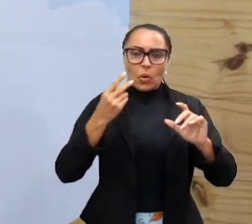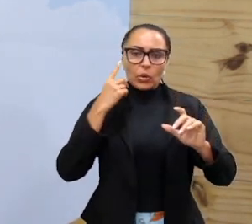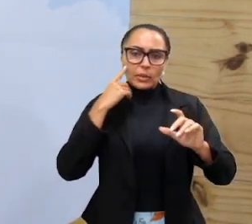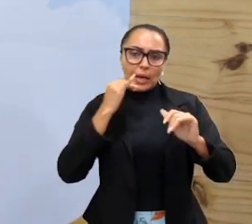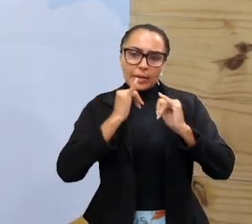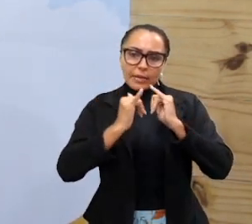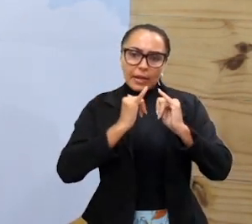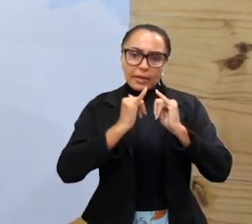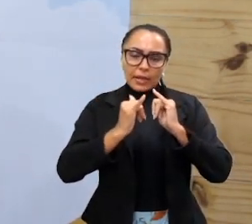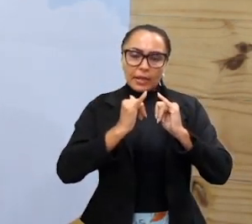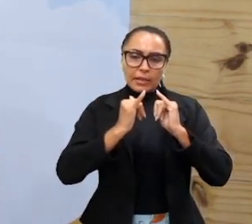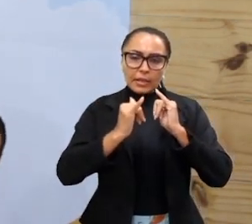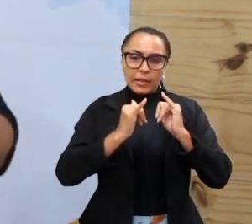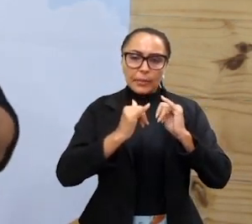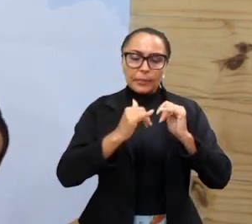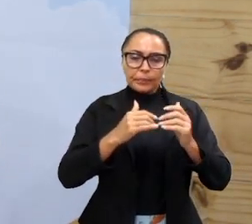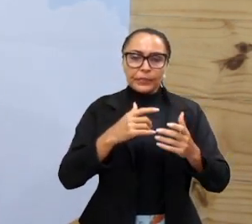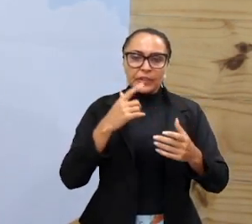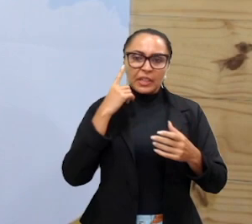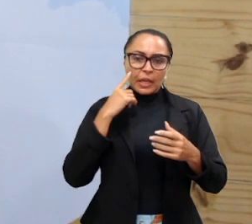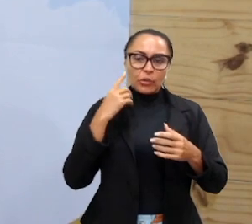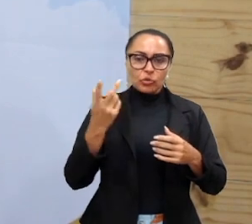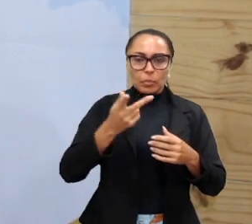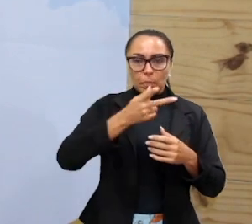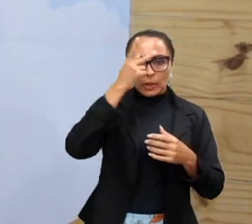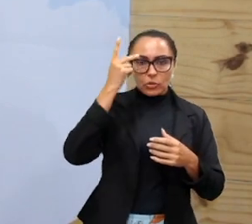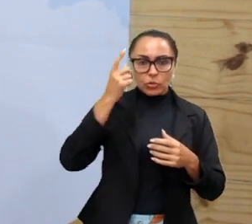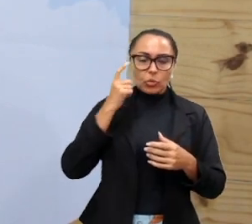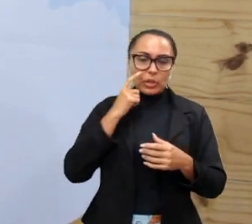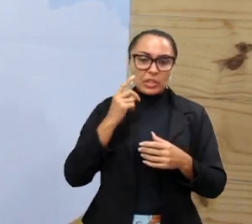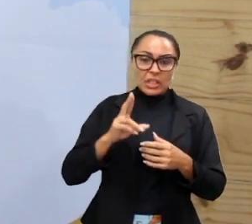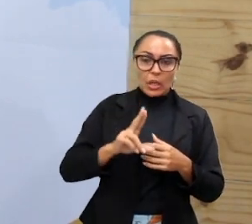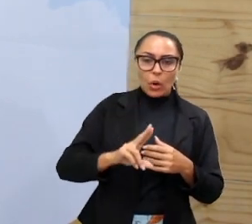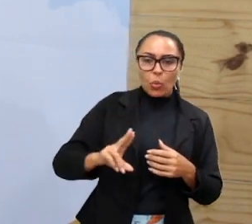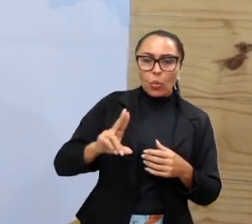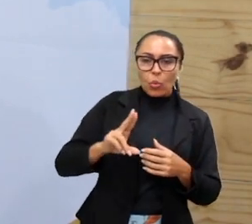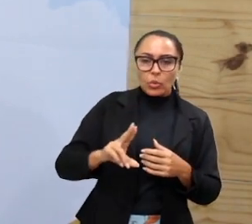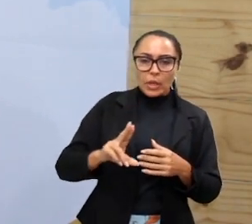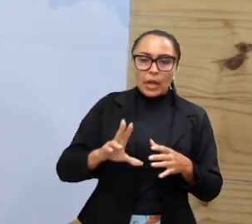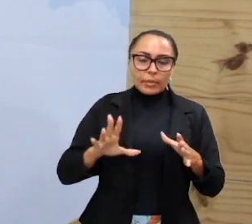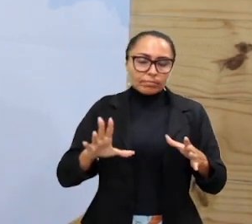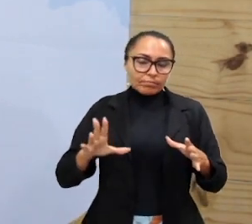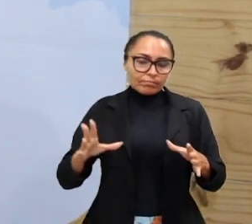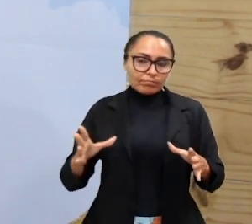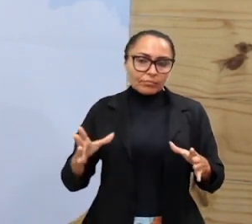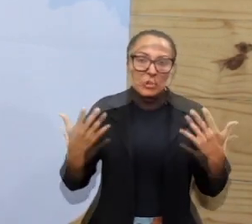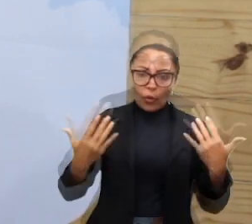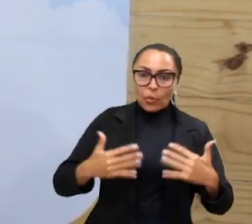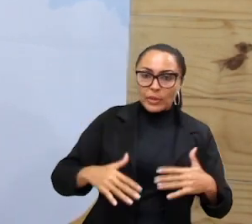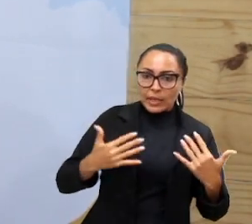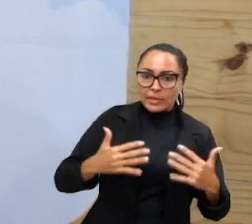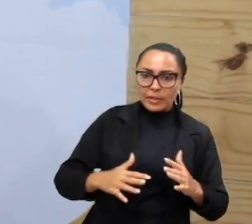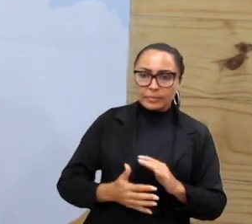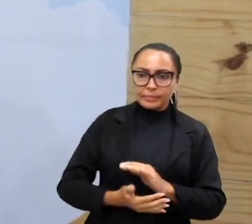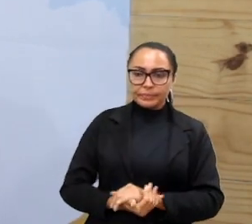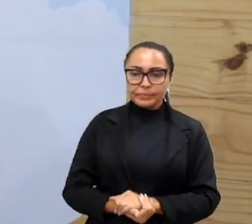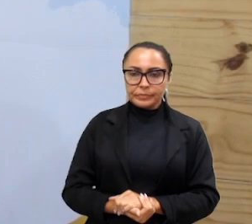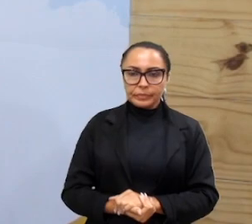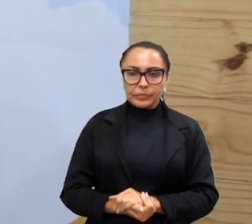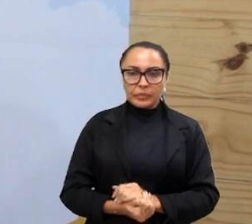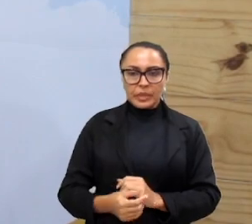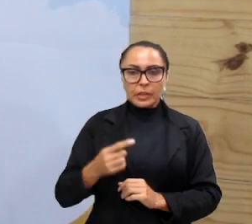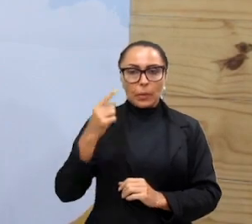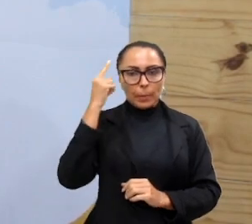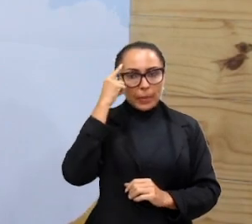presentes na nossa vida e que as pessoas consomem de uma forma muito intensa. Então,